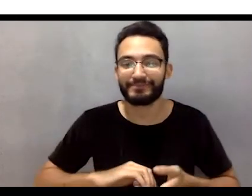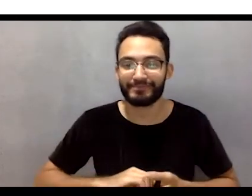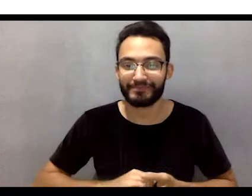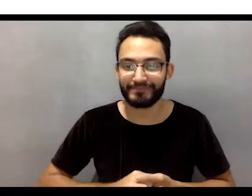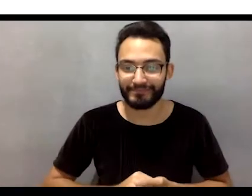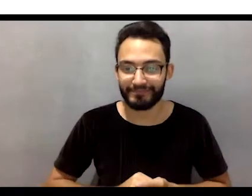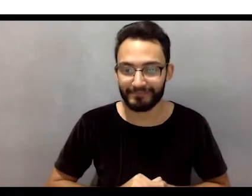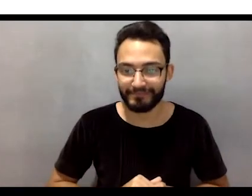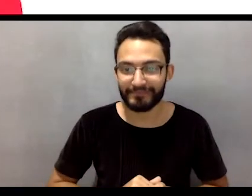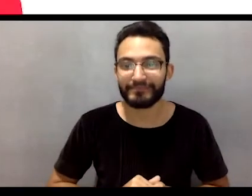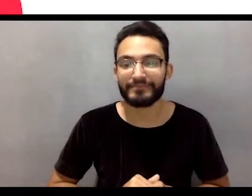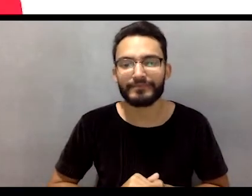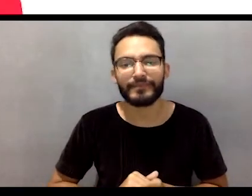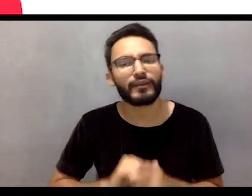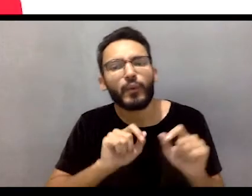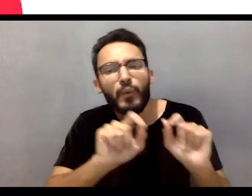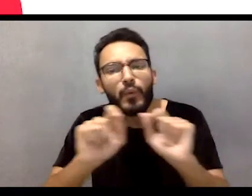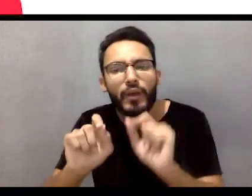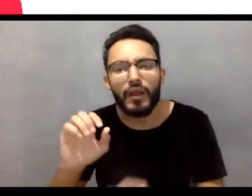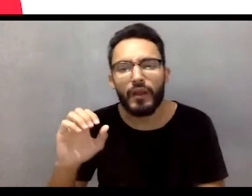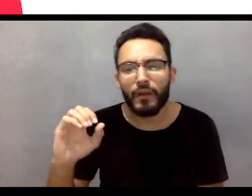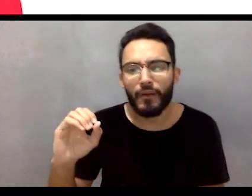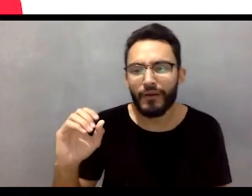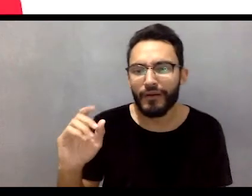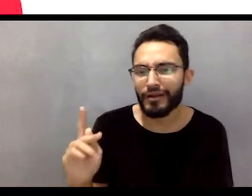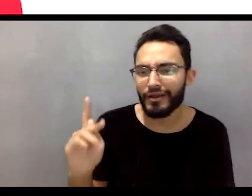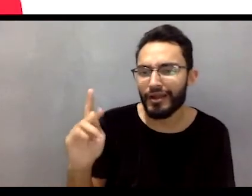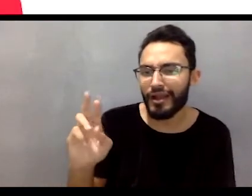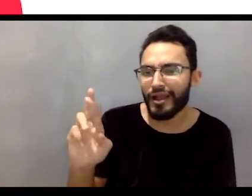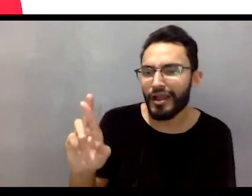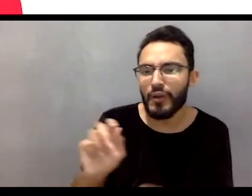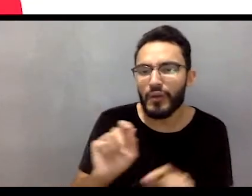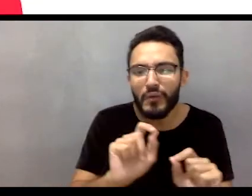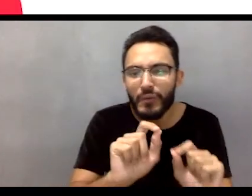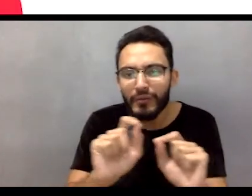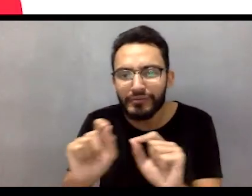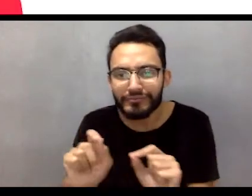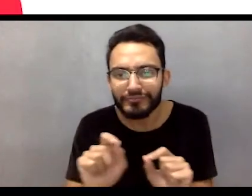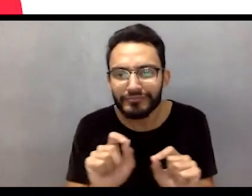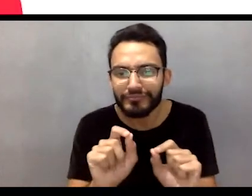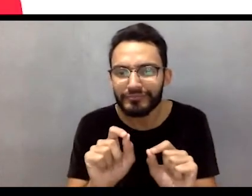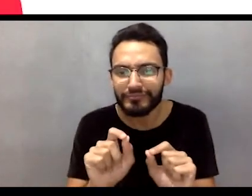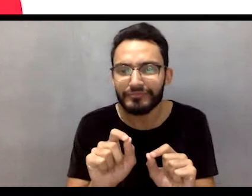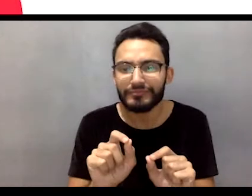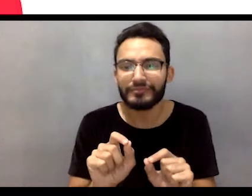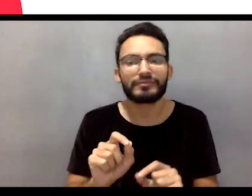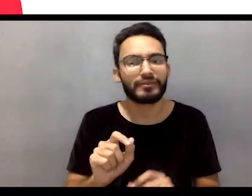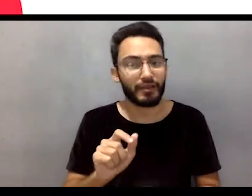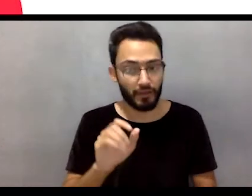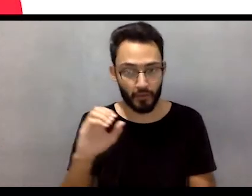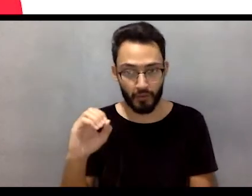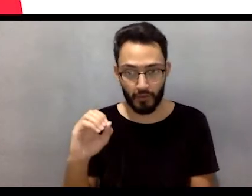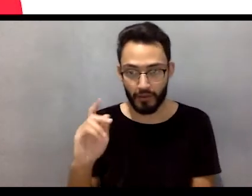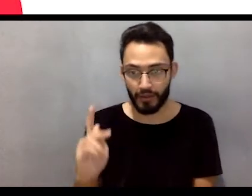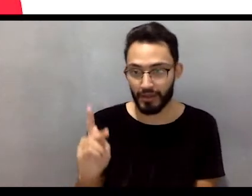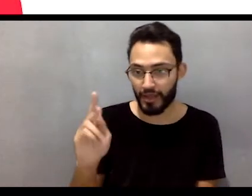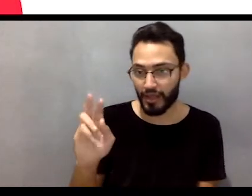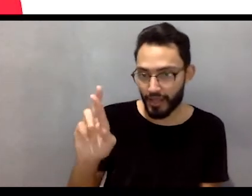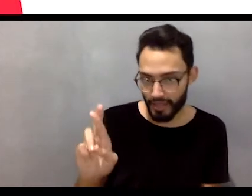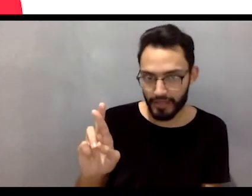Mas o que, que são OKRs, né? Então, qual é a diferença? Os OKRs, eles